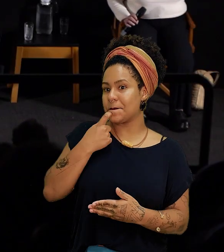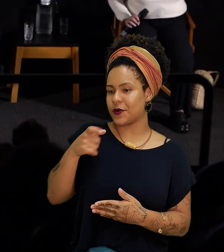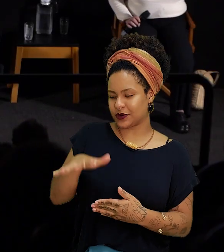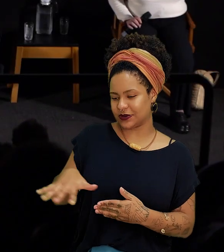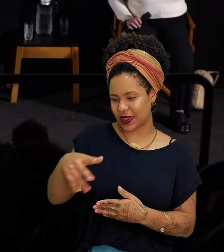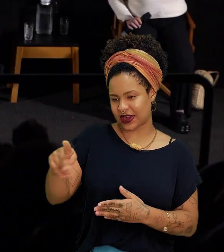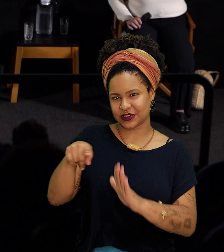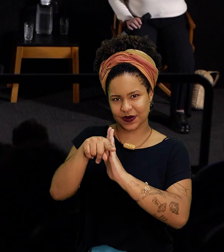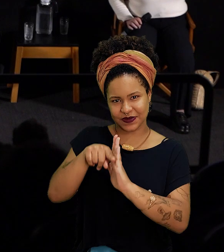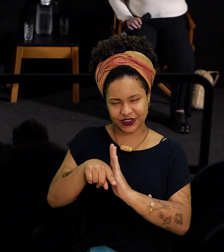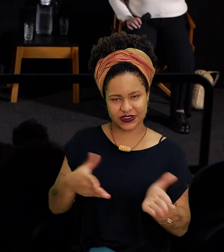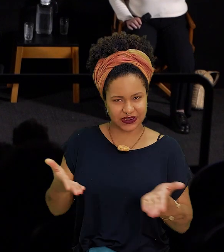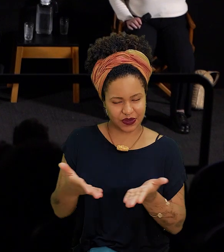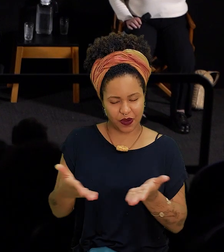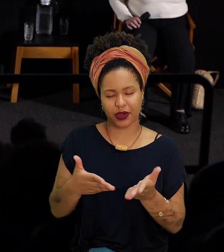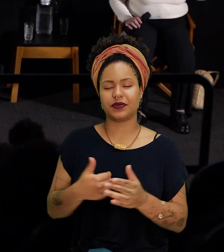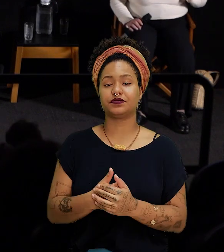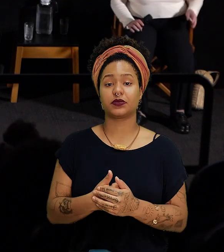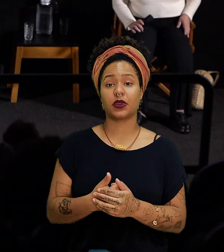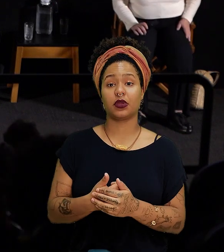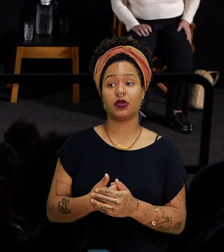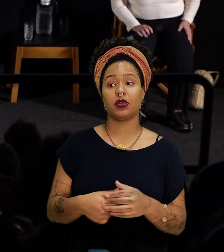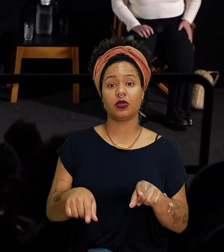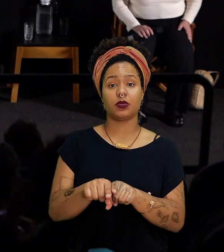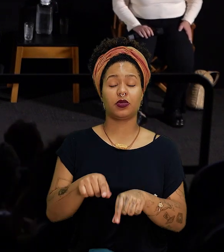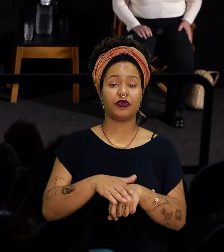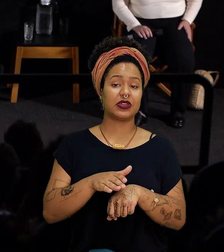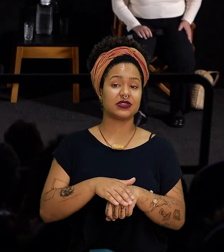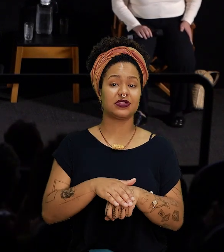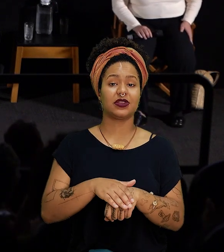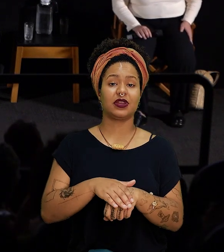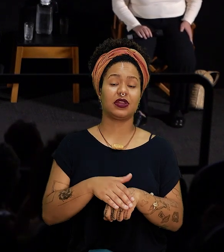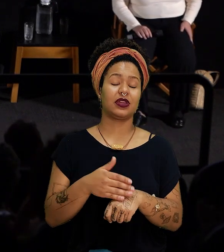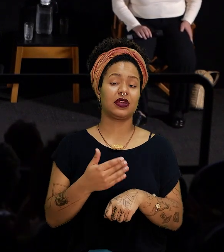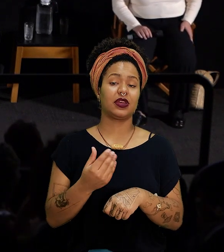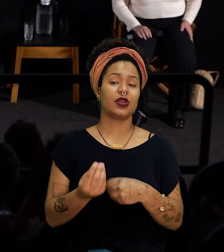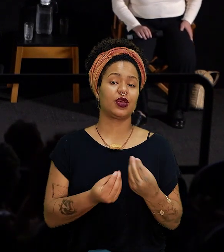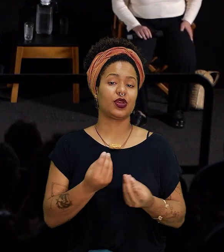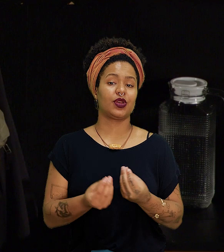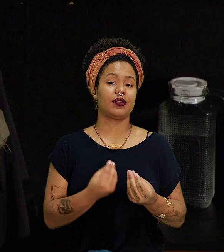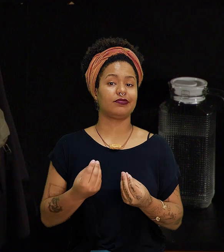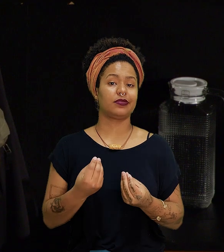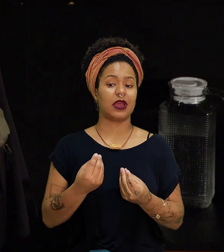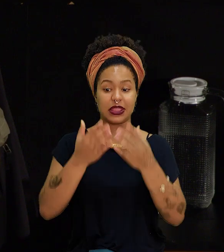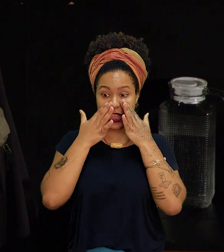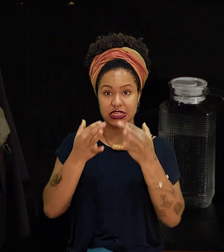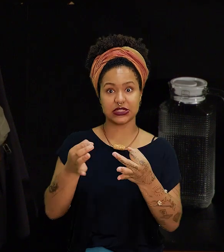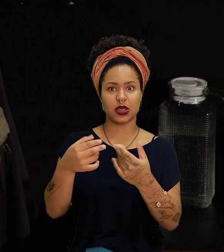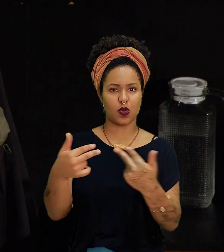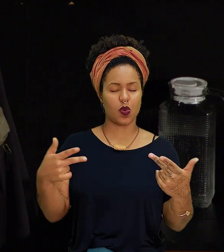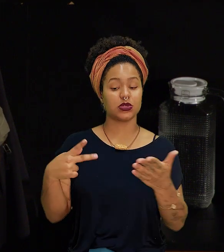aproximar, então, tua área de pesquisa agora, né, e fazer atenção ao fato de